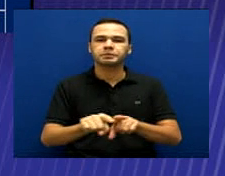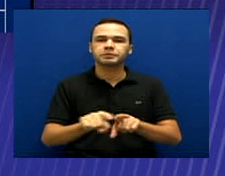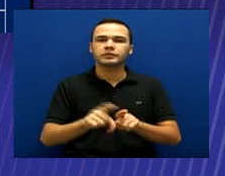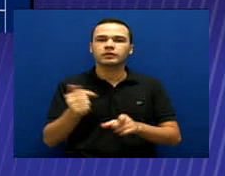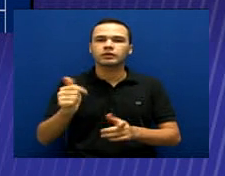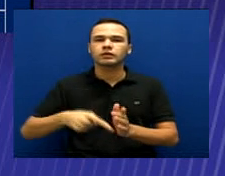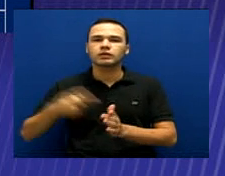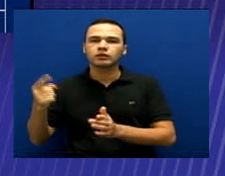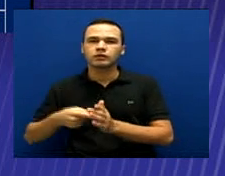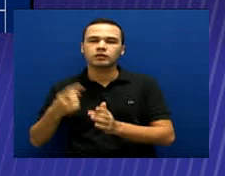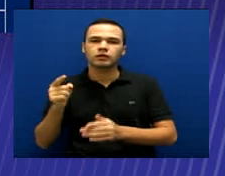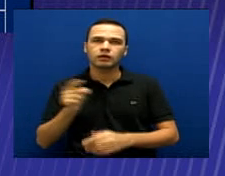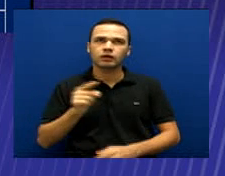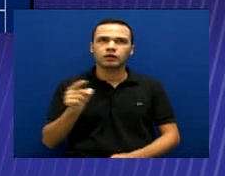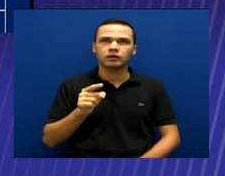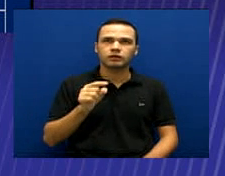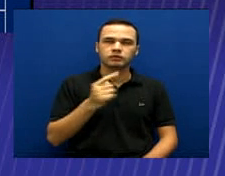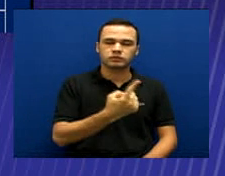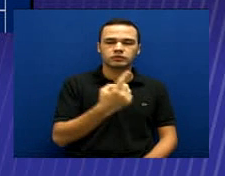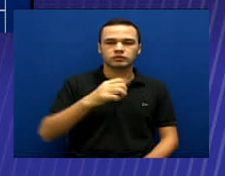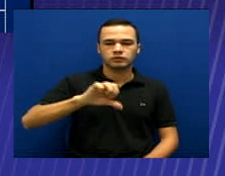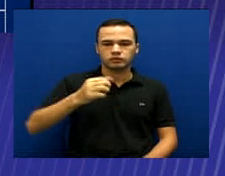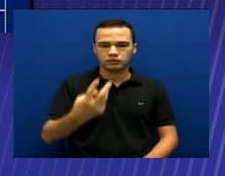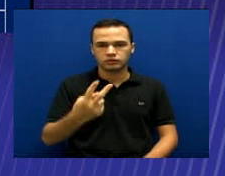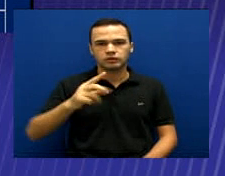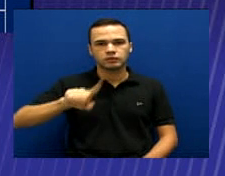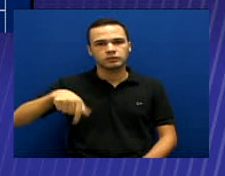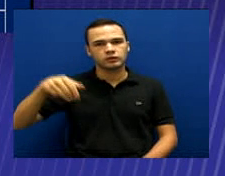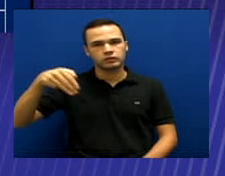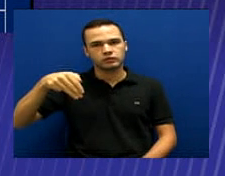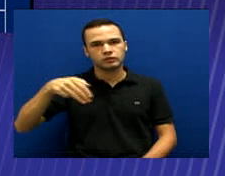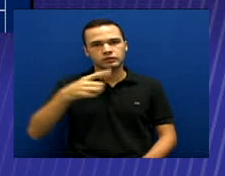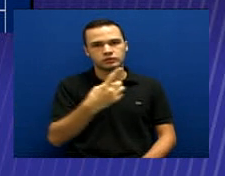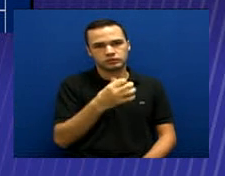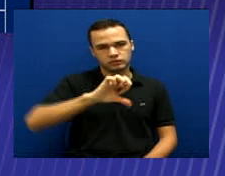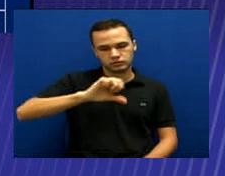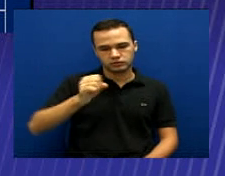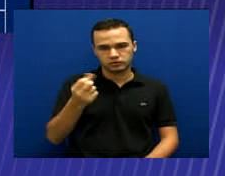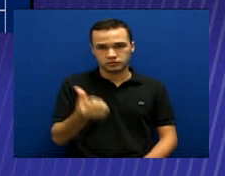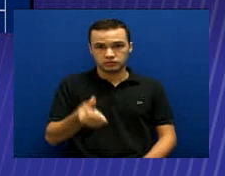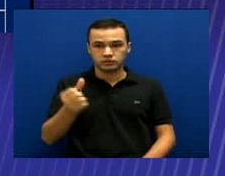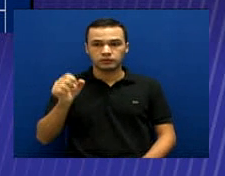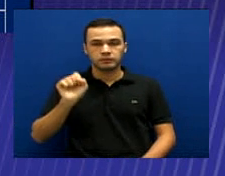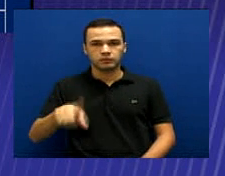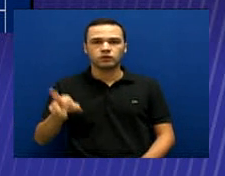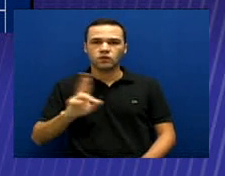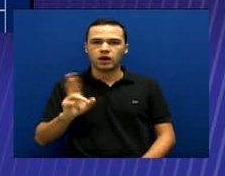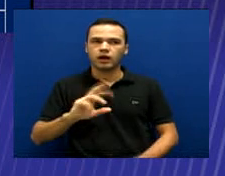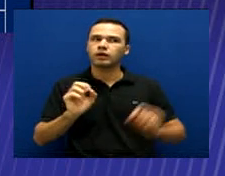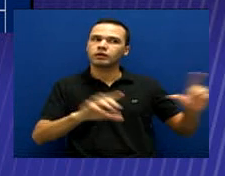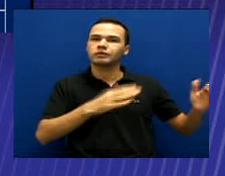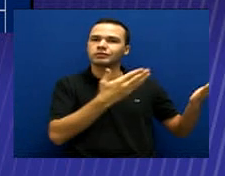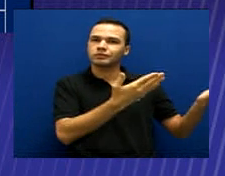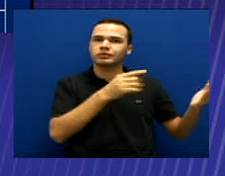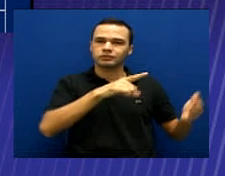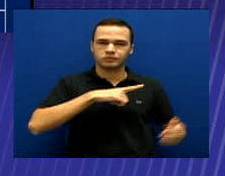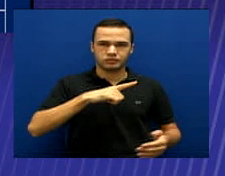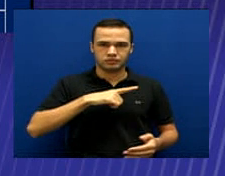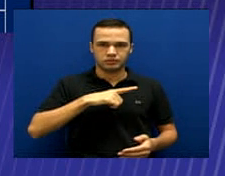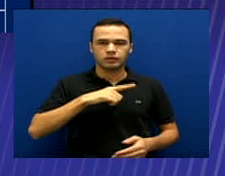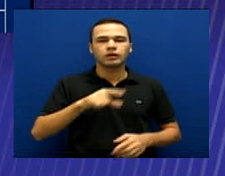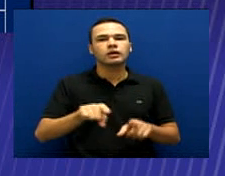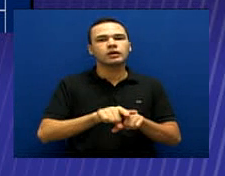de 192 milhões cento e quarenta e seis mil reais um saldo positivo de 36 milhões